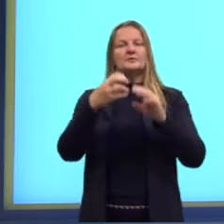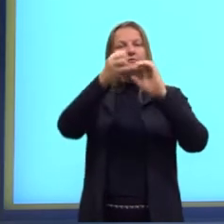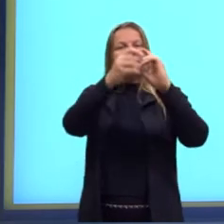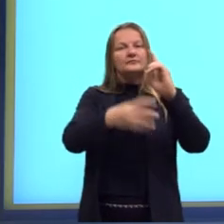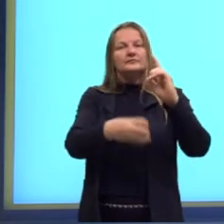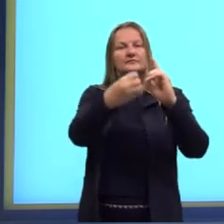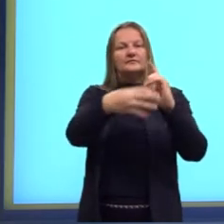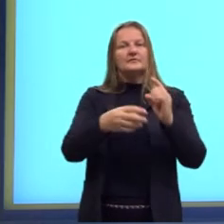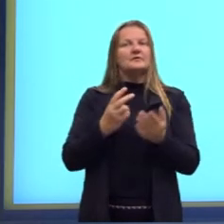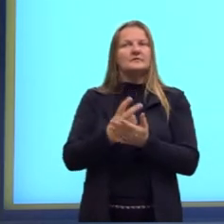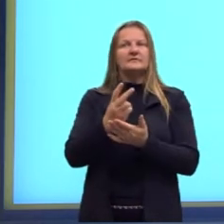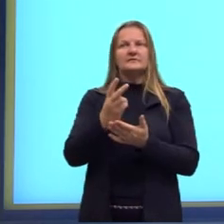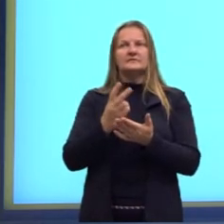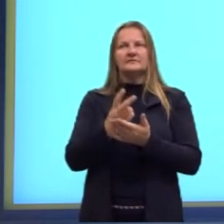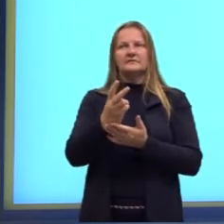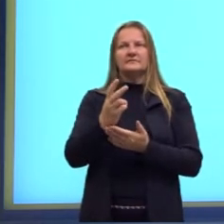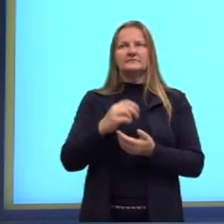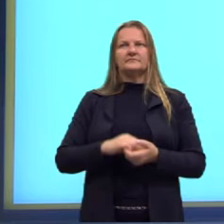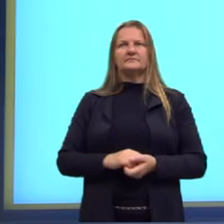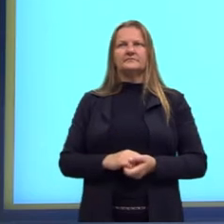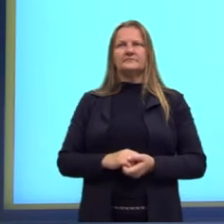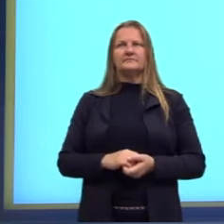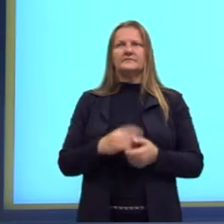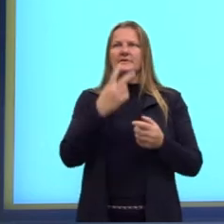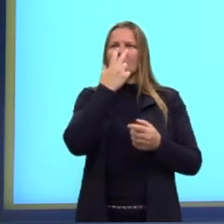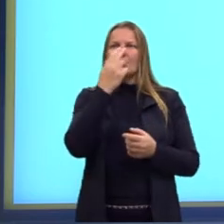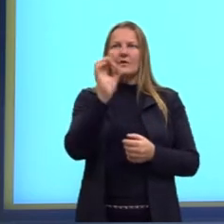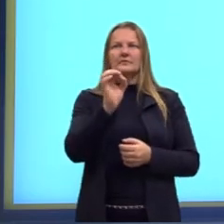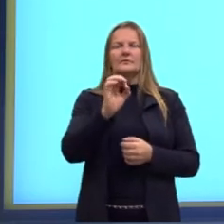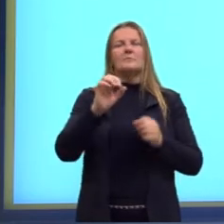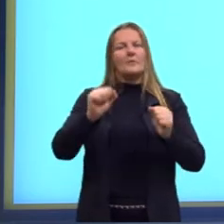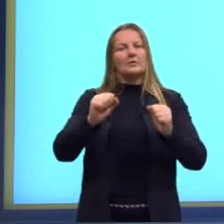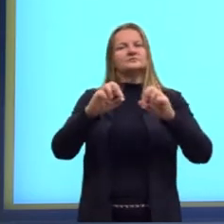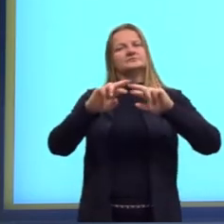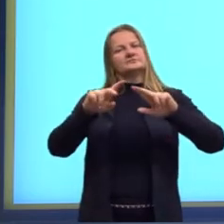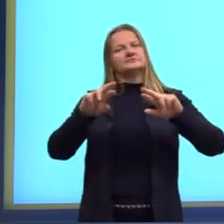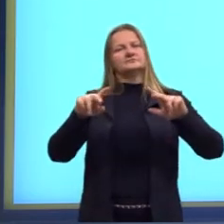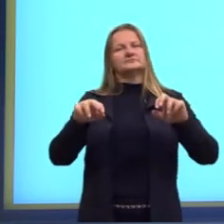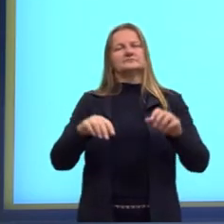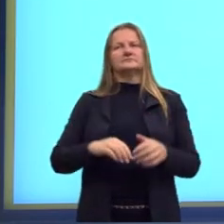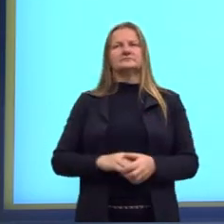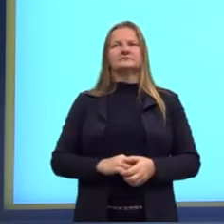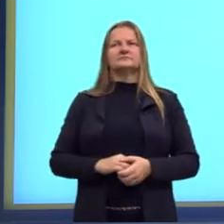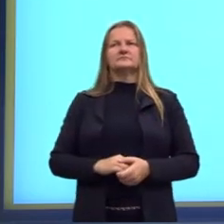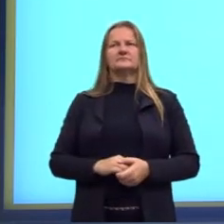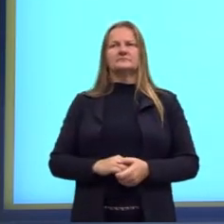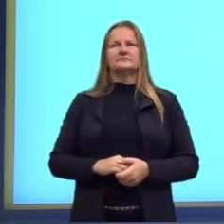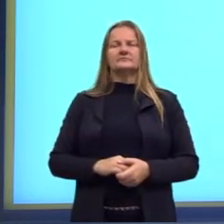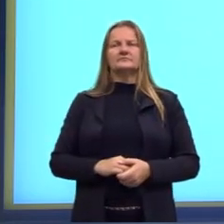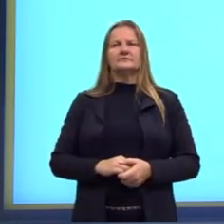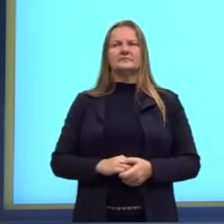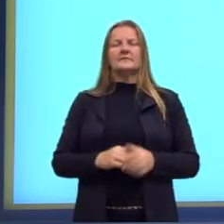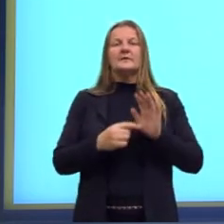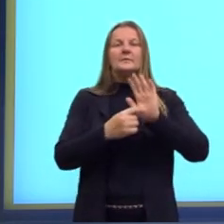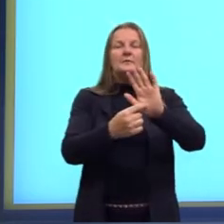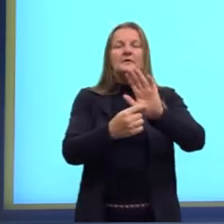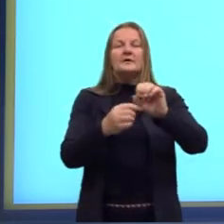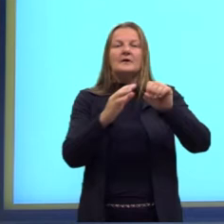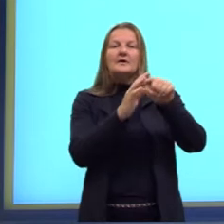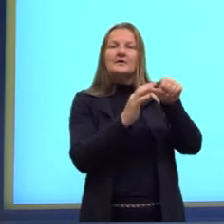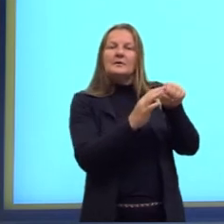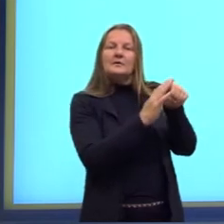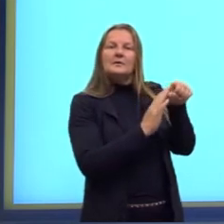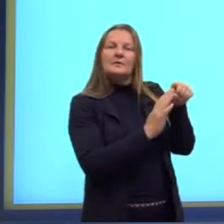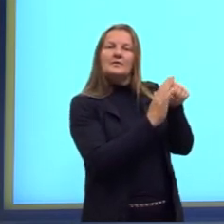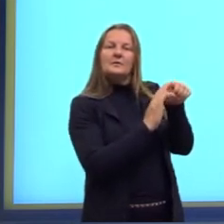mas não vai ser sempre desta forma aqui tá pode mudar E então é só para mostrar que esta área